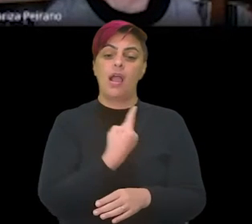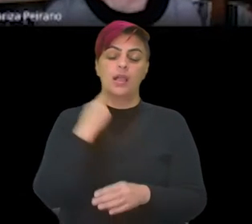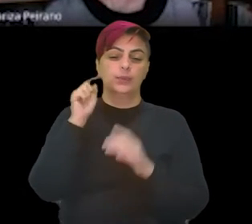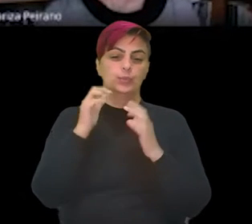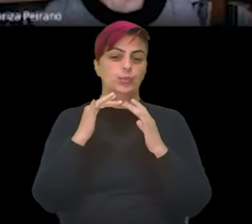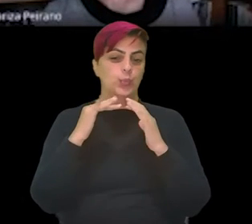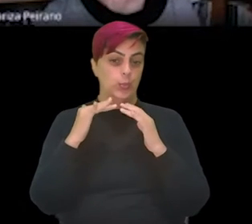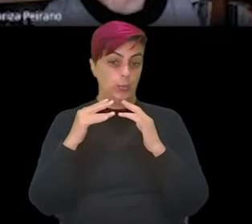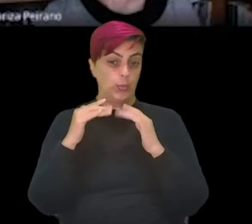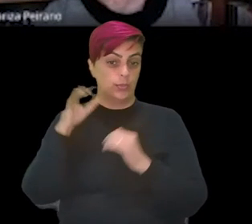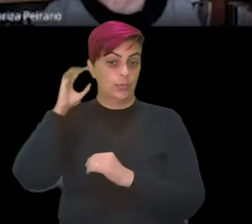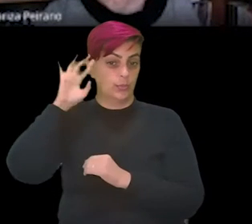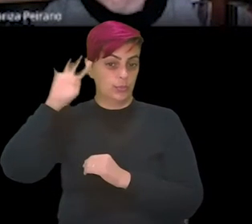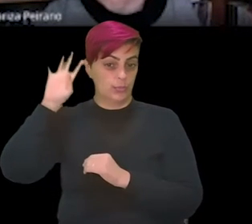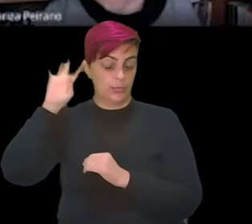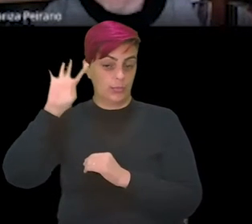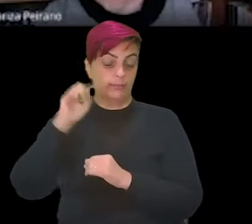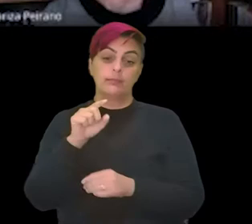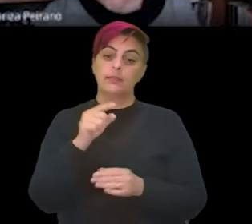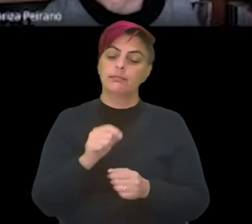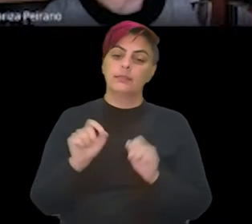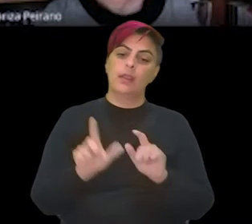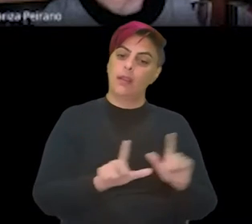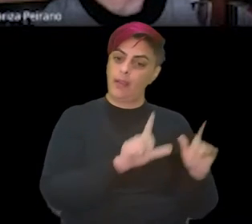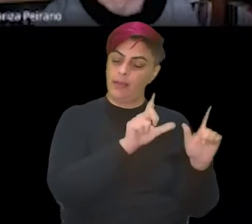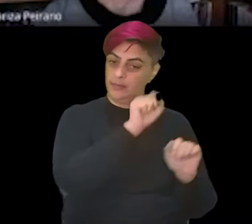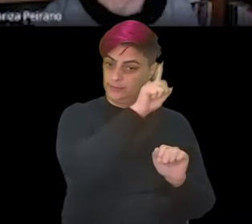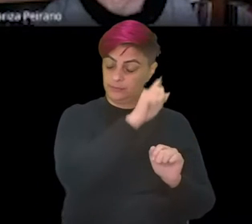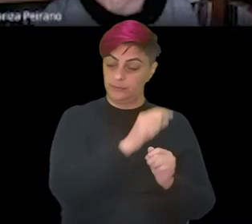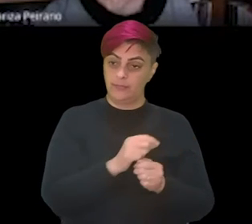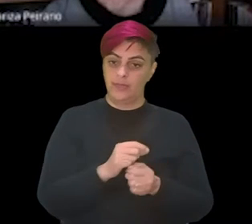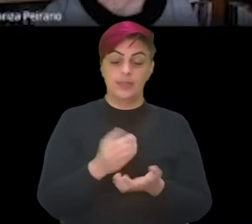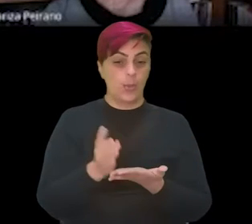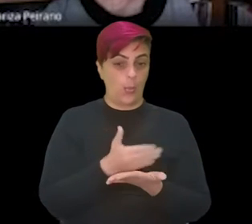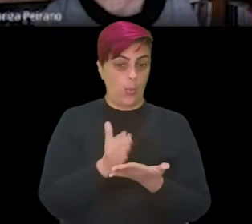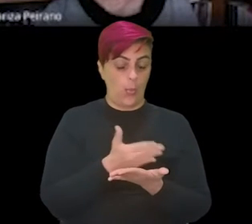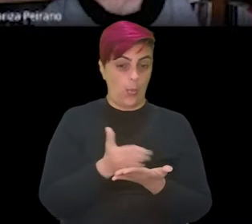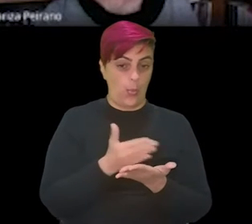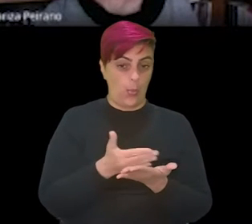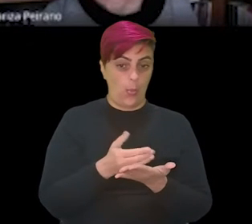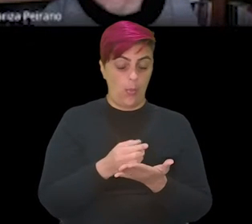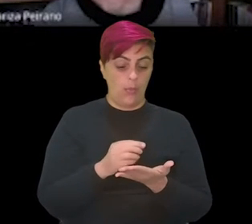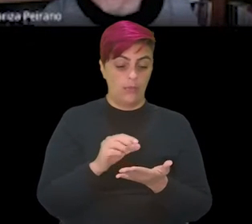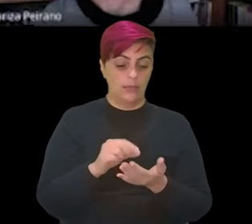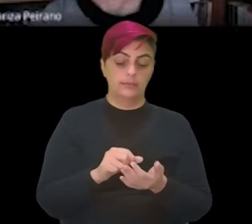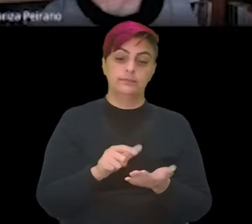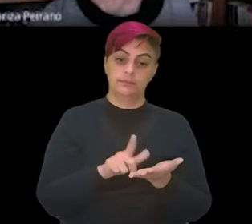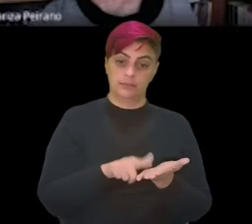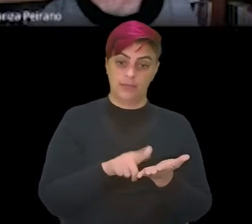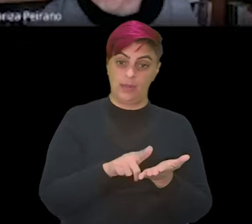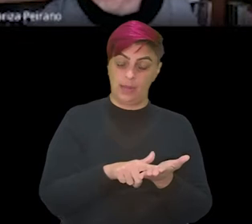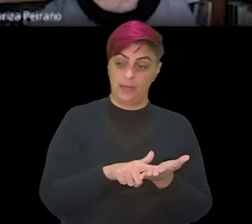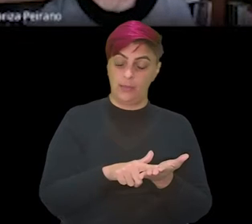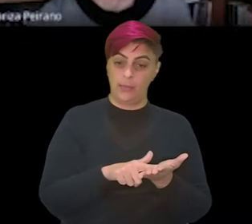uma página do caderno de campo, não do diário, do caderno de campo, onde